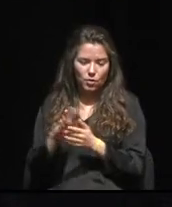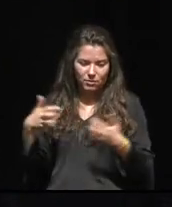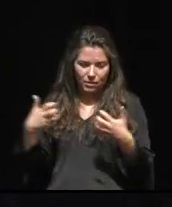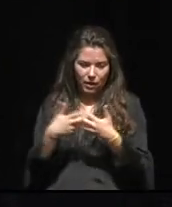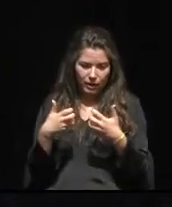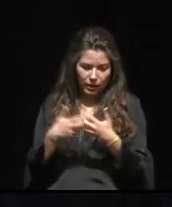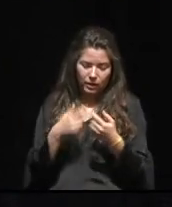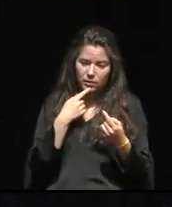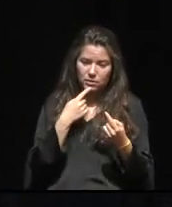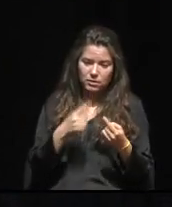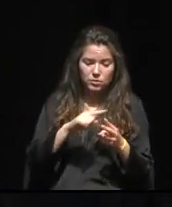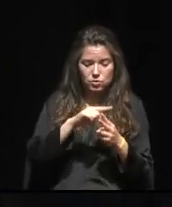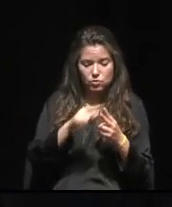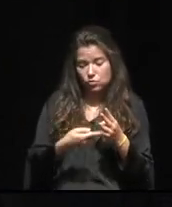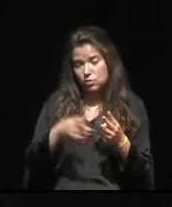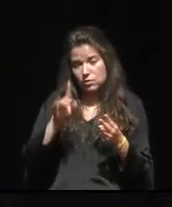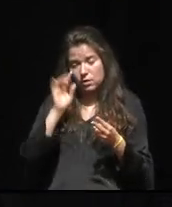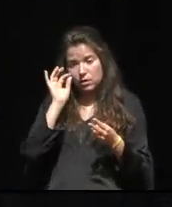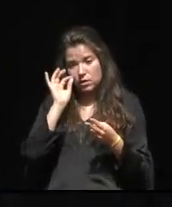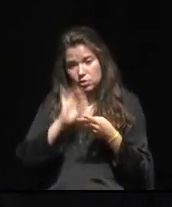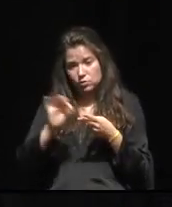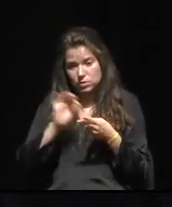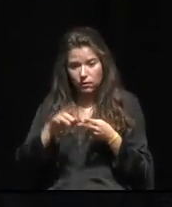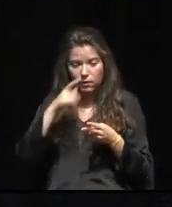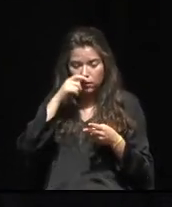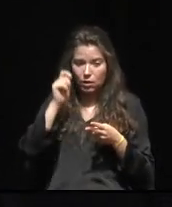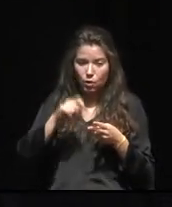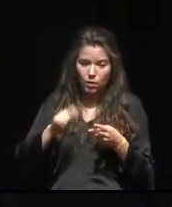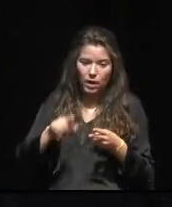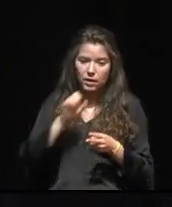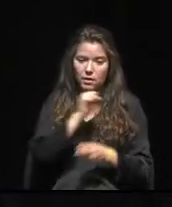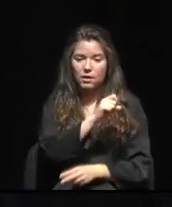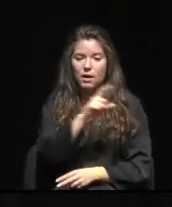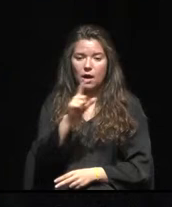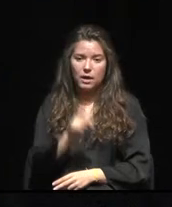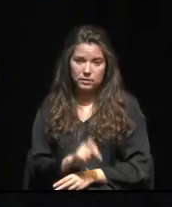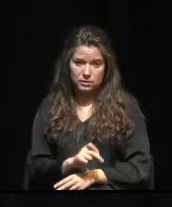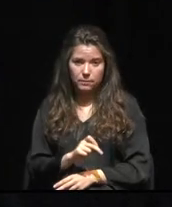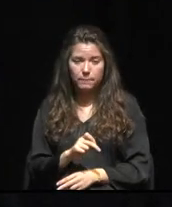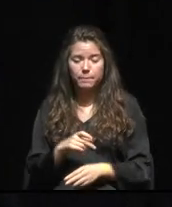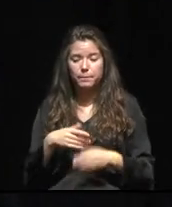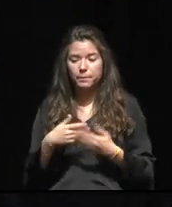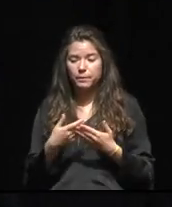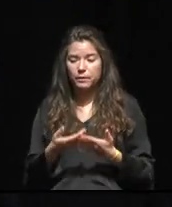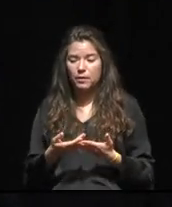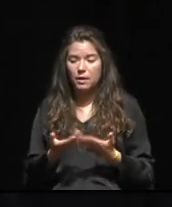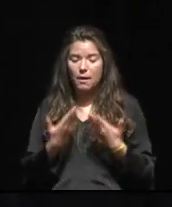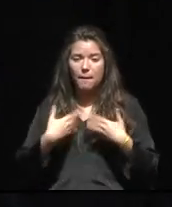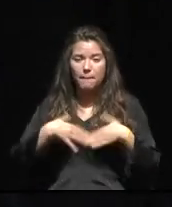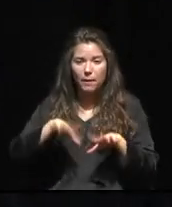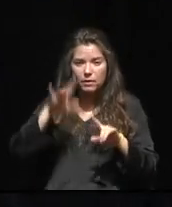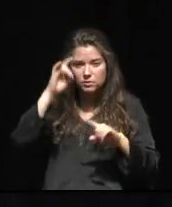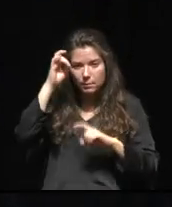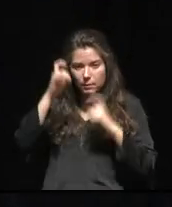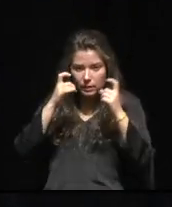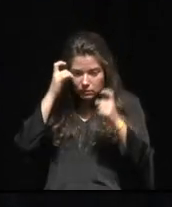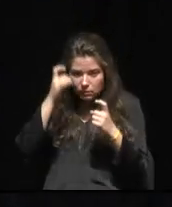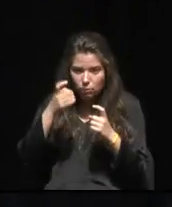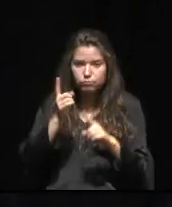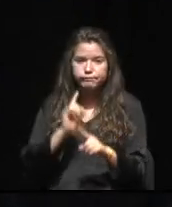referência a estes dois concretamente a questão da Ucrânia e a questão de Gaza eh mas pensamos que